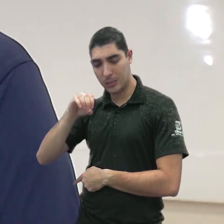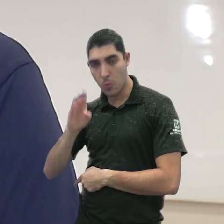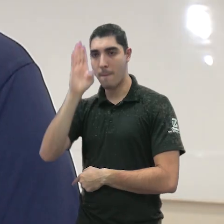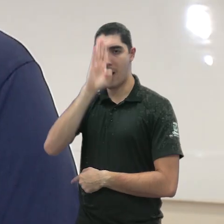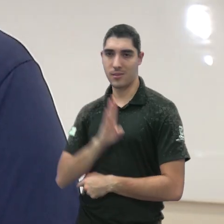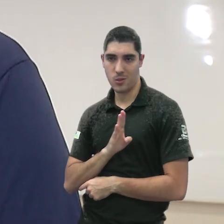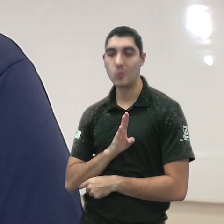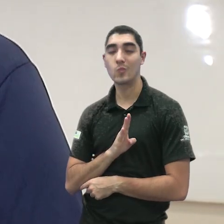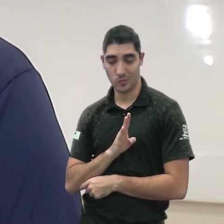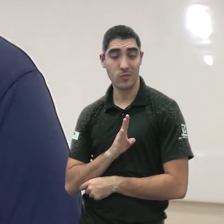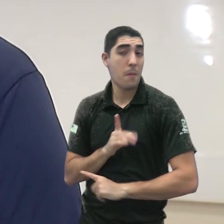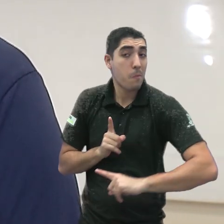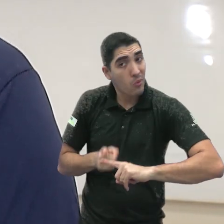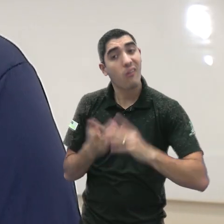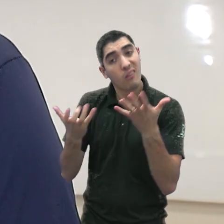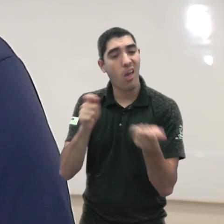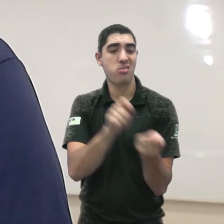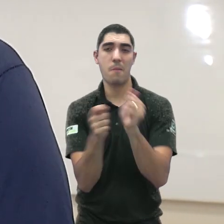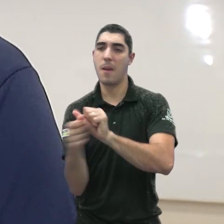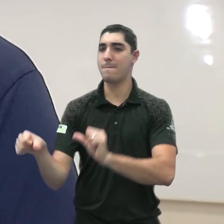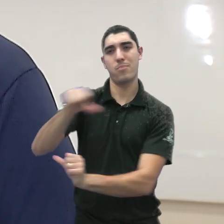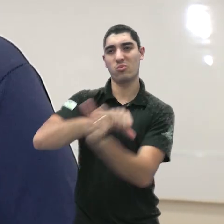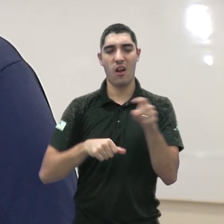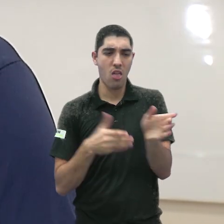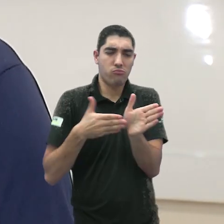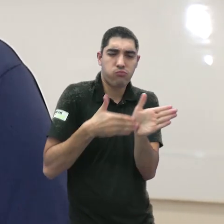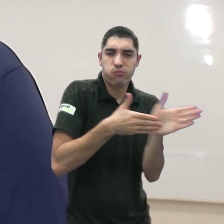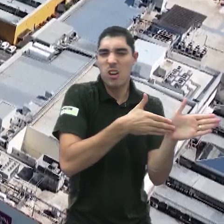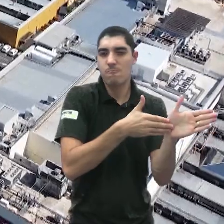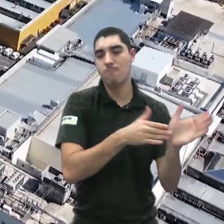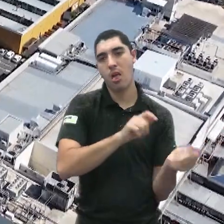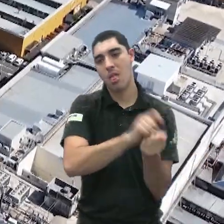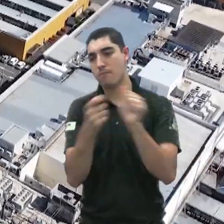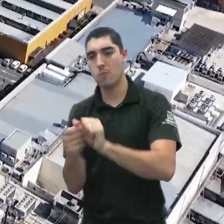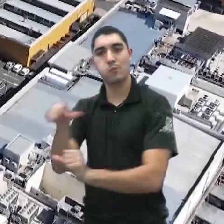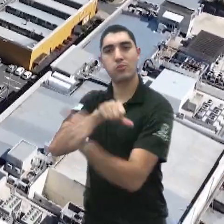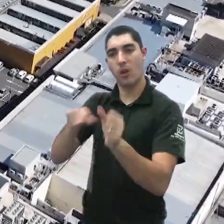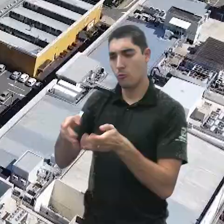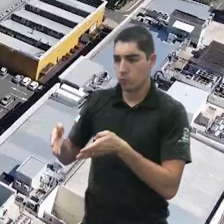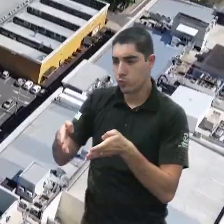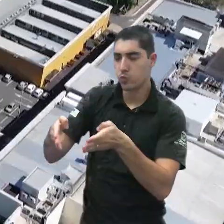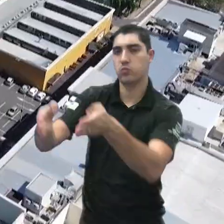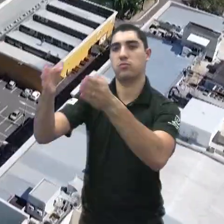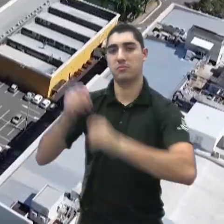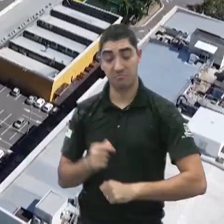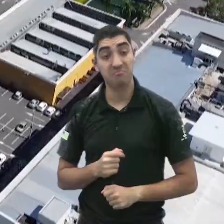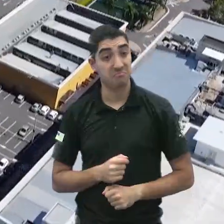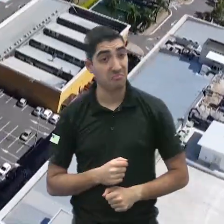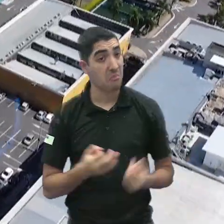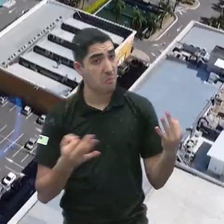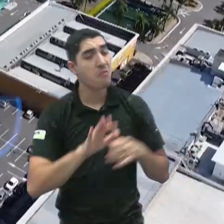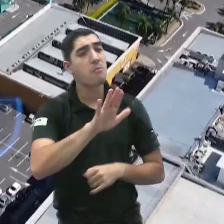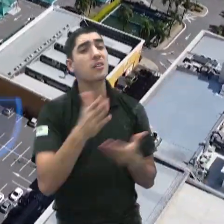dentro essa adequação e a integração do território brasileiro. Perfeito. E para a gente finalizar, qual será o